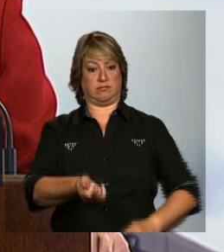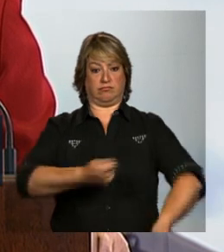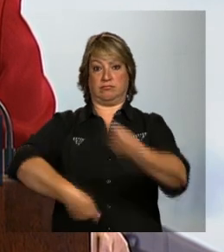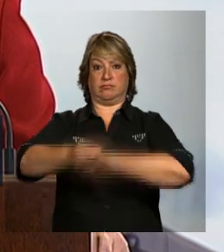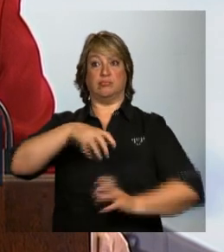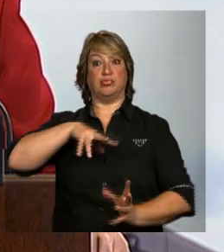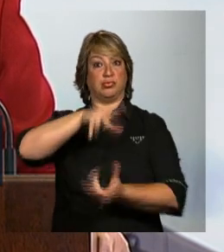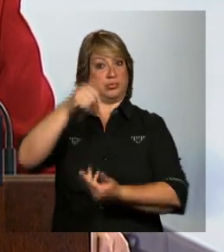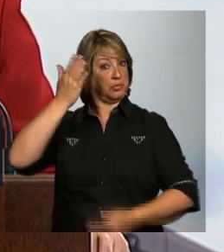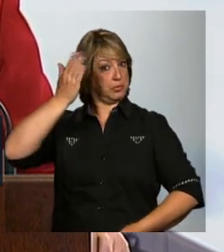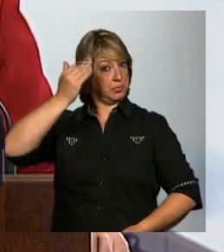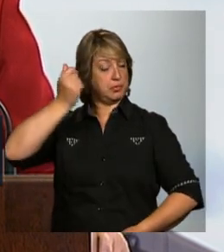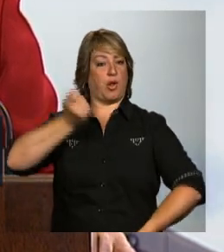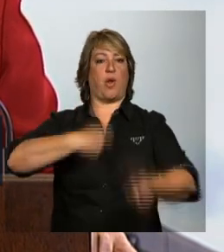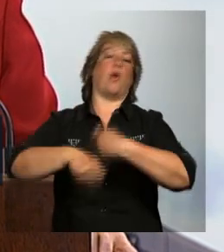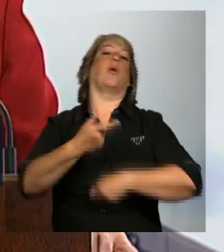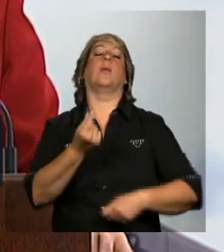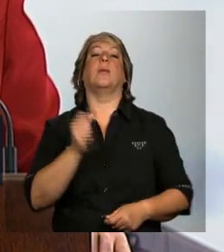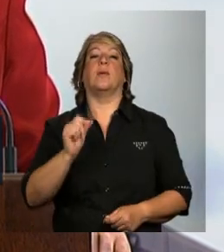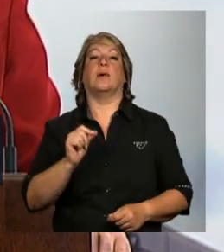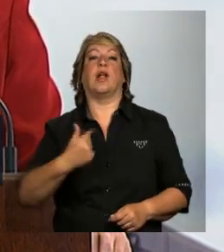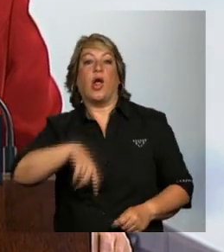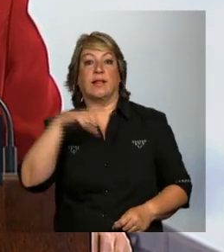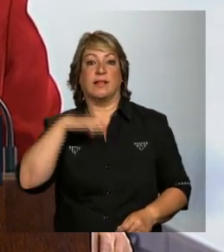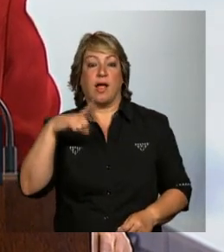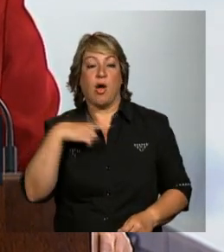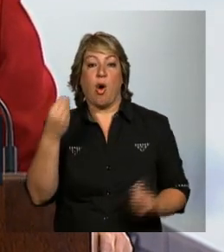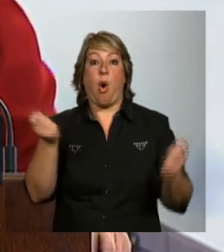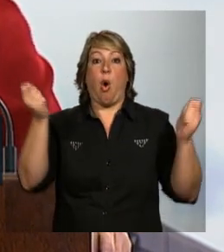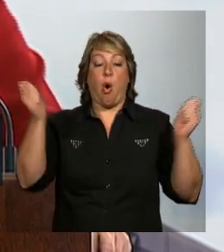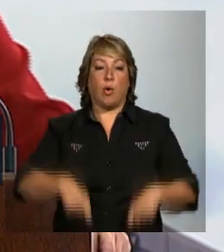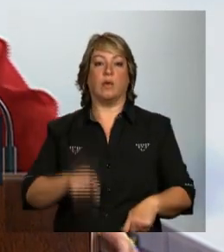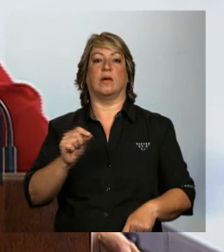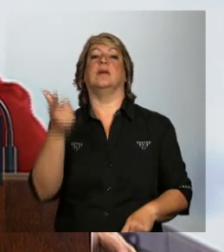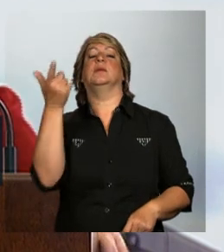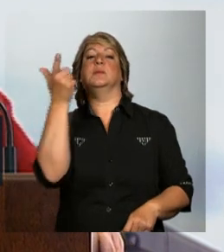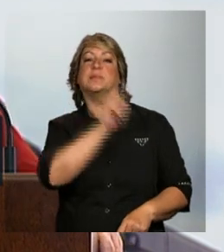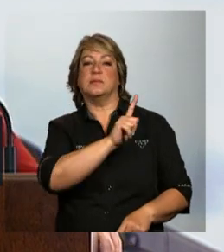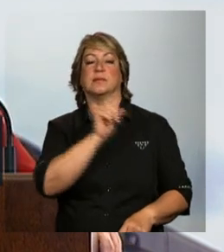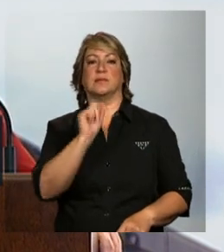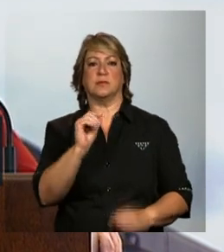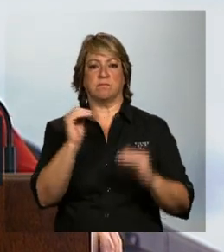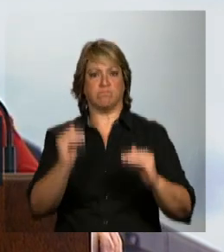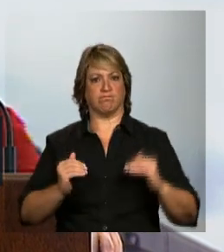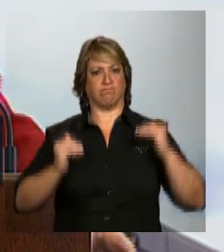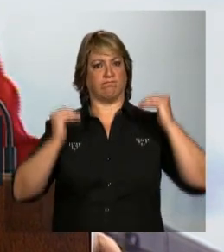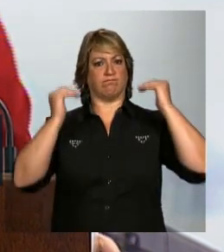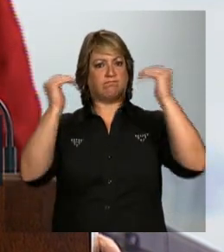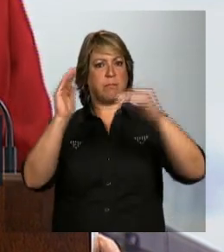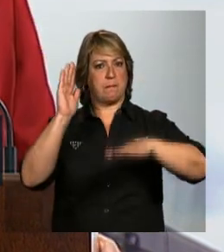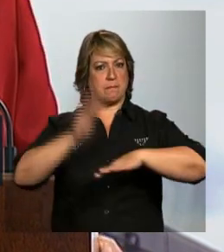mundial e termos condições de alcançar postos ainda mais